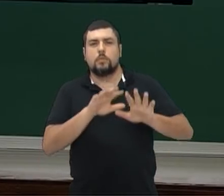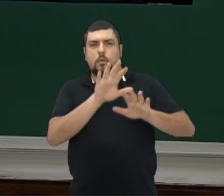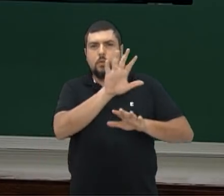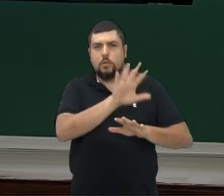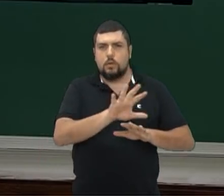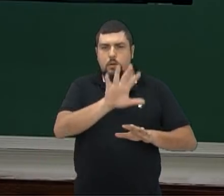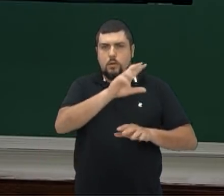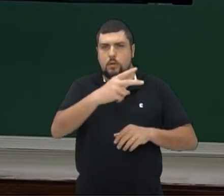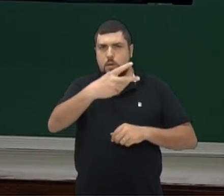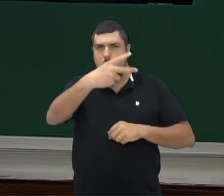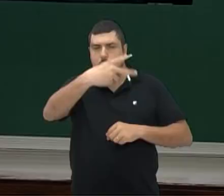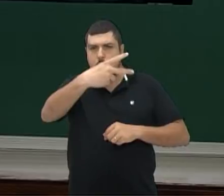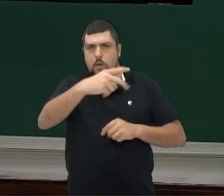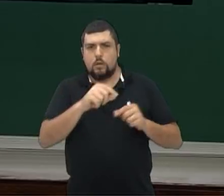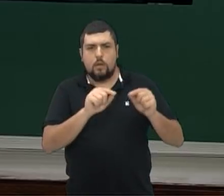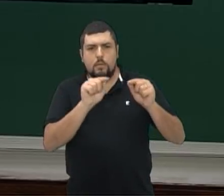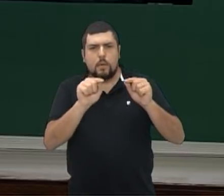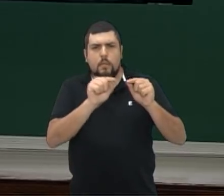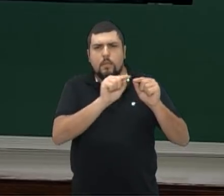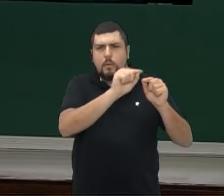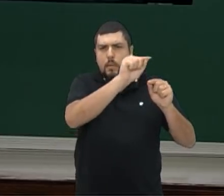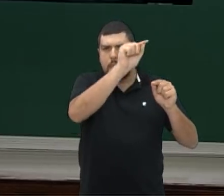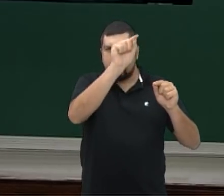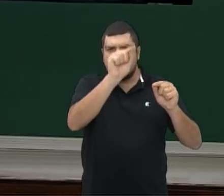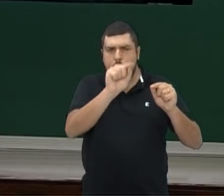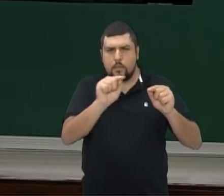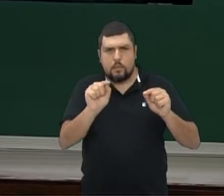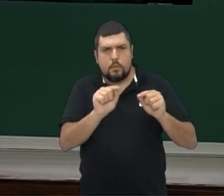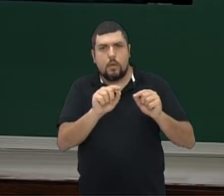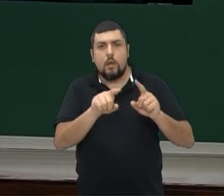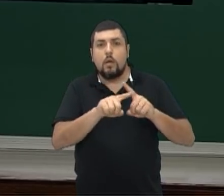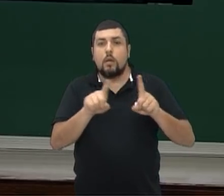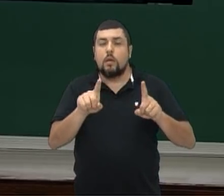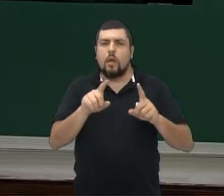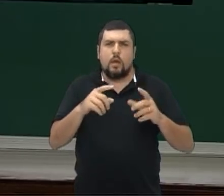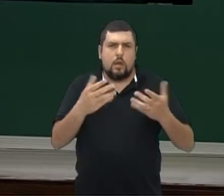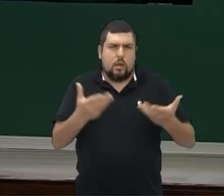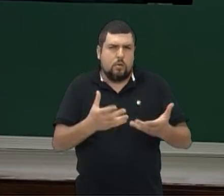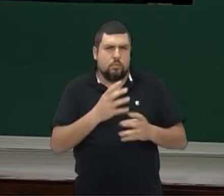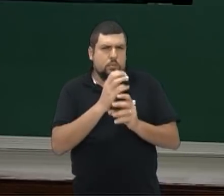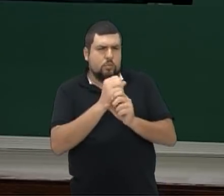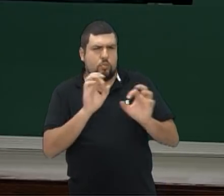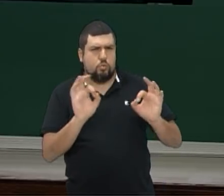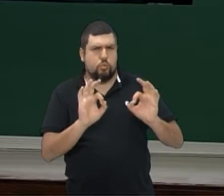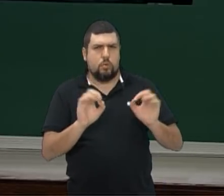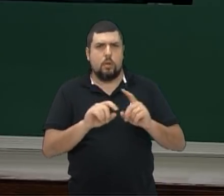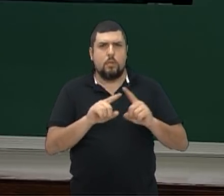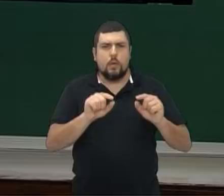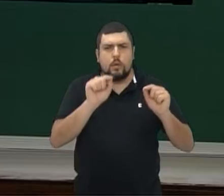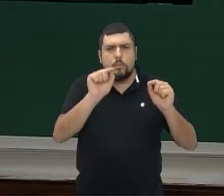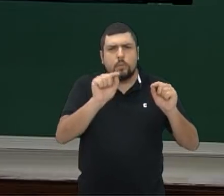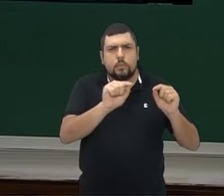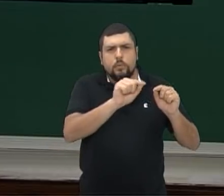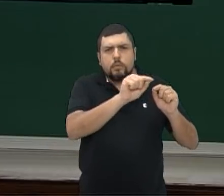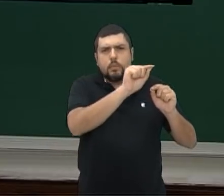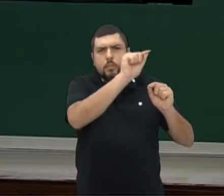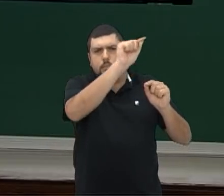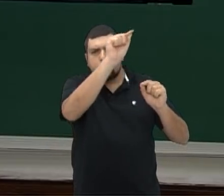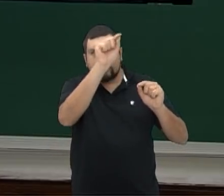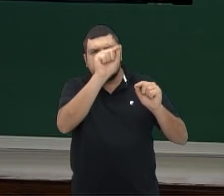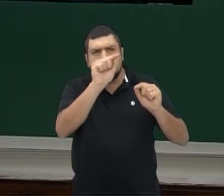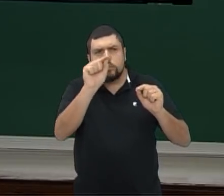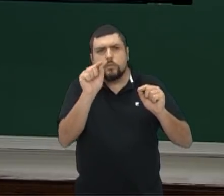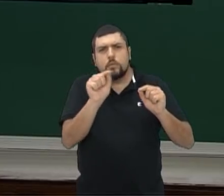tá? Não vou fazer a contagem aqui, mas não esqueçam. Você conta 1, 2, 3, até você fechar toda